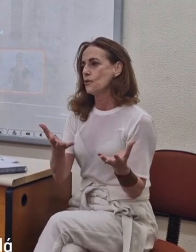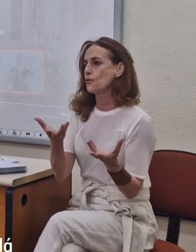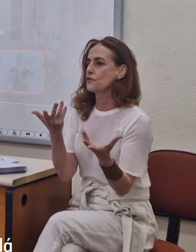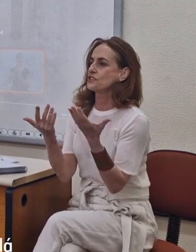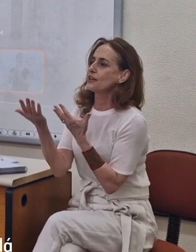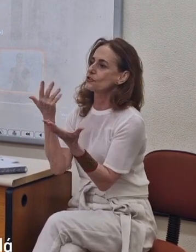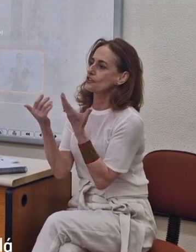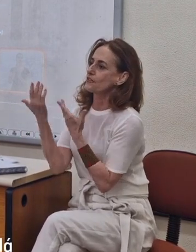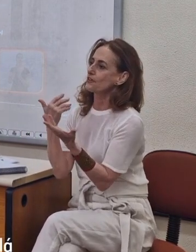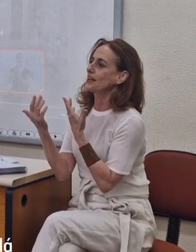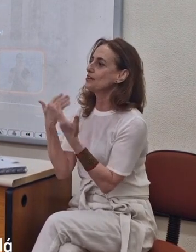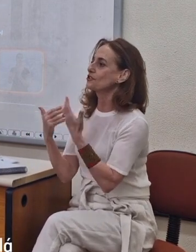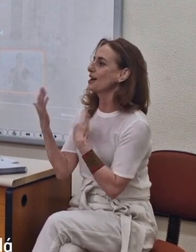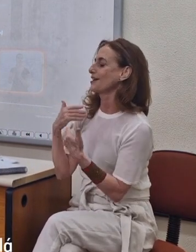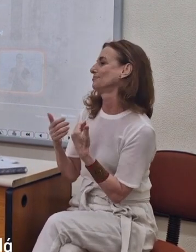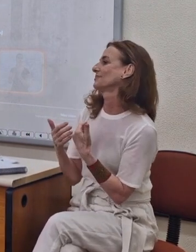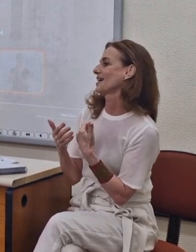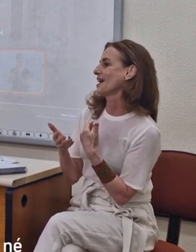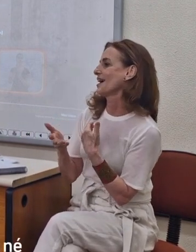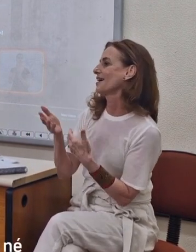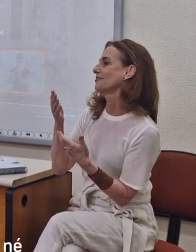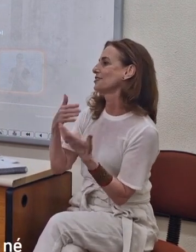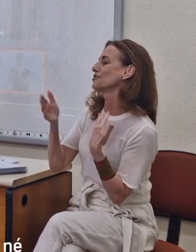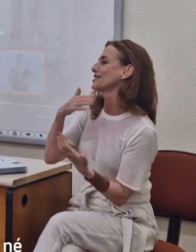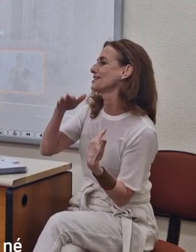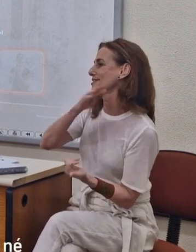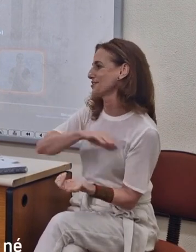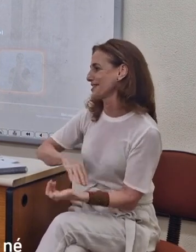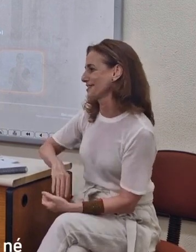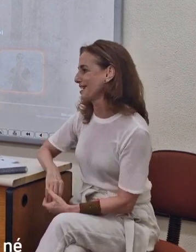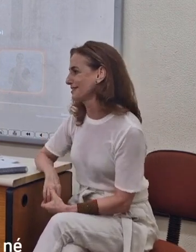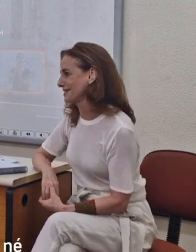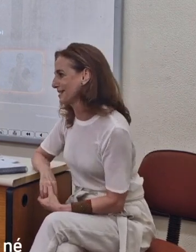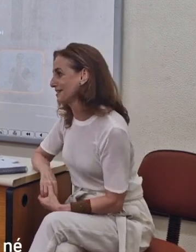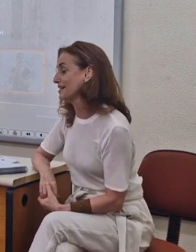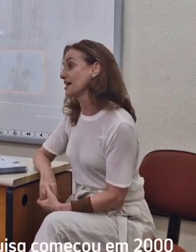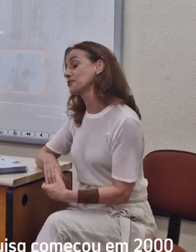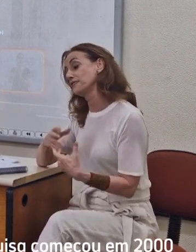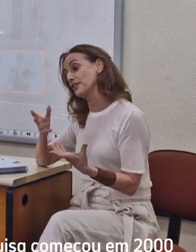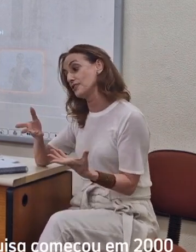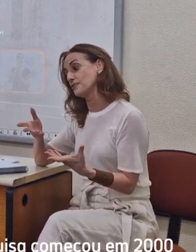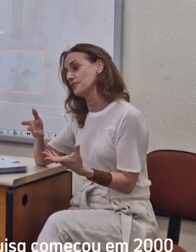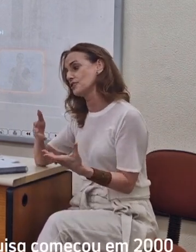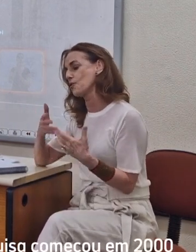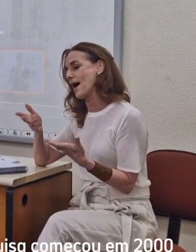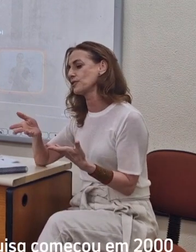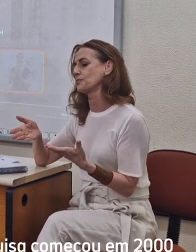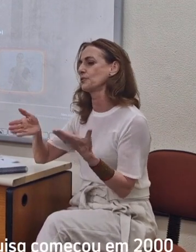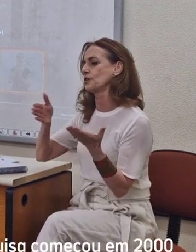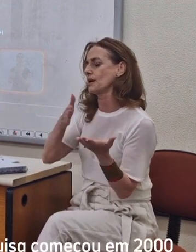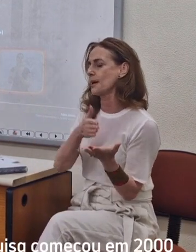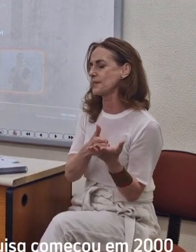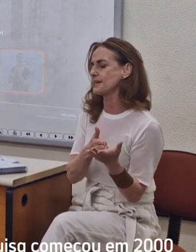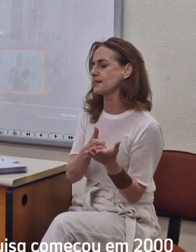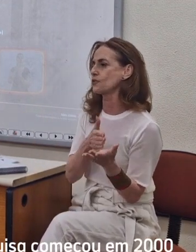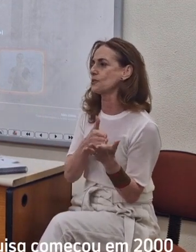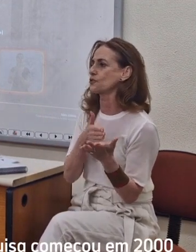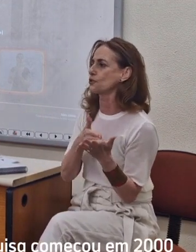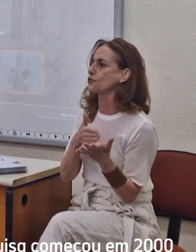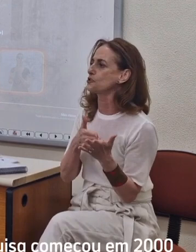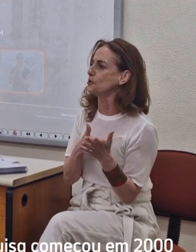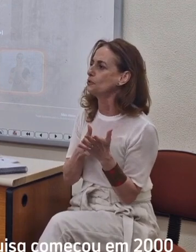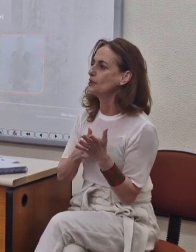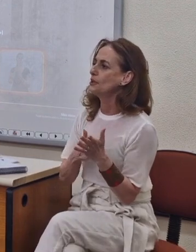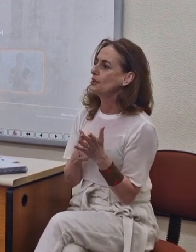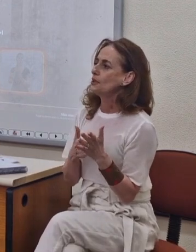anos, o conceito que já veio desde lá, há 23 anos atrás, né? Verdade, 24, porque a pesquisa